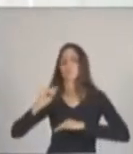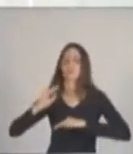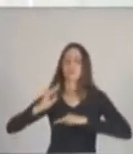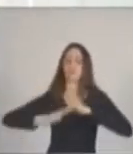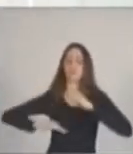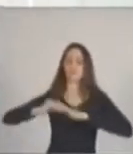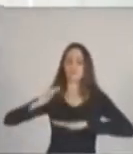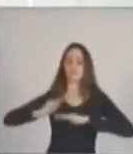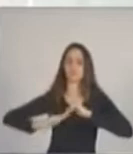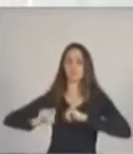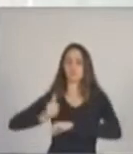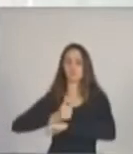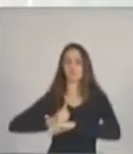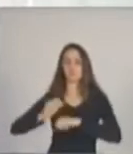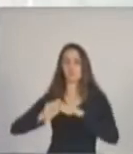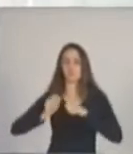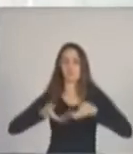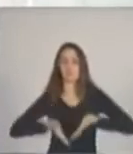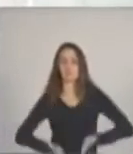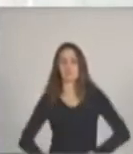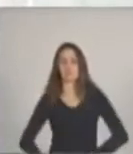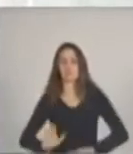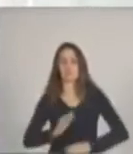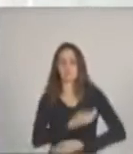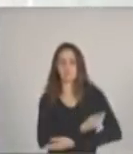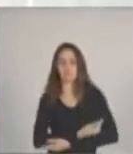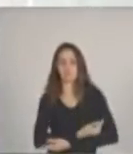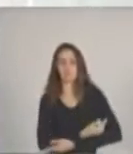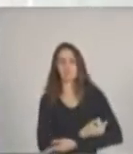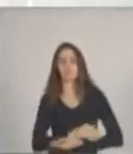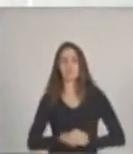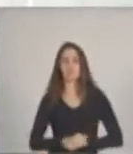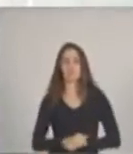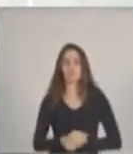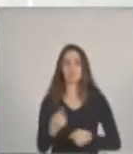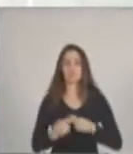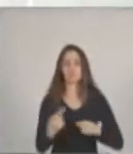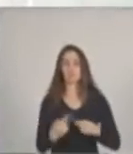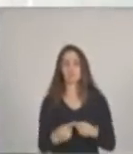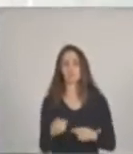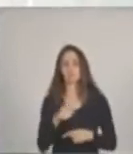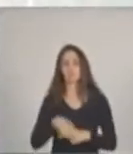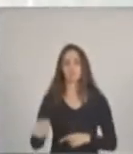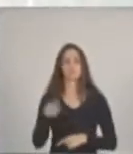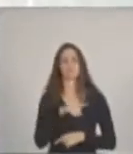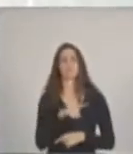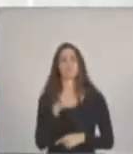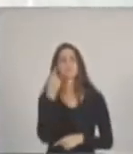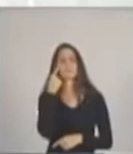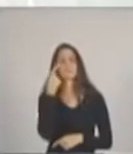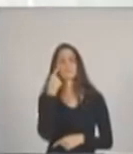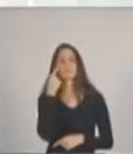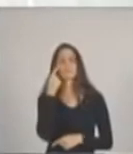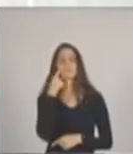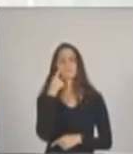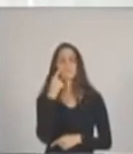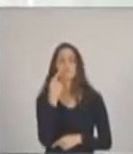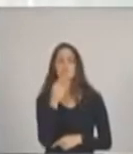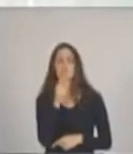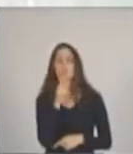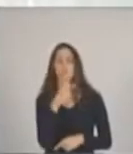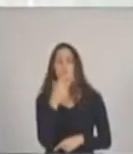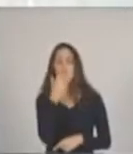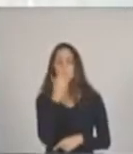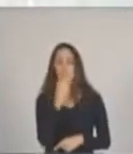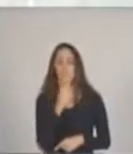obstétrica. Entretanto, embora meritória a proposição, verifica-se a afronta ao